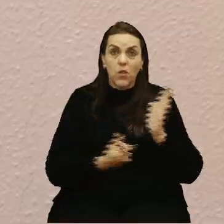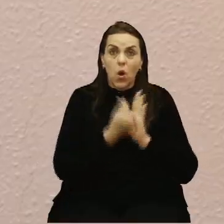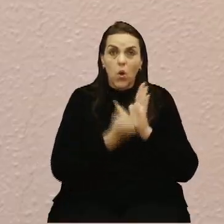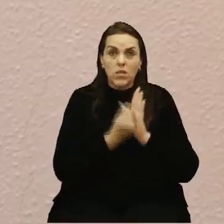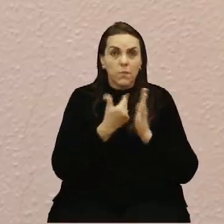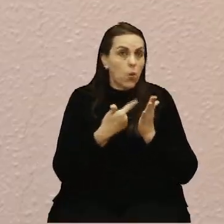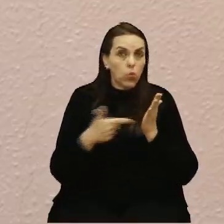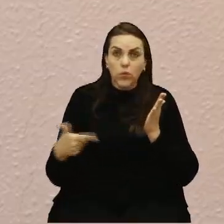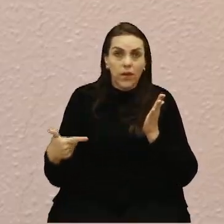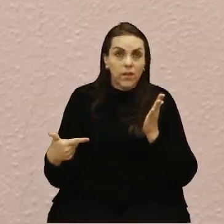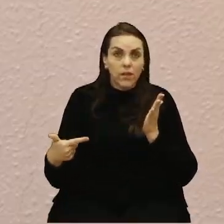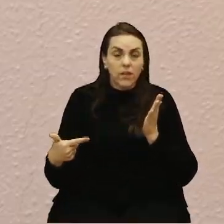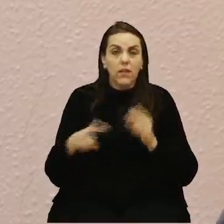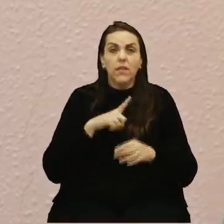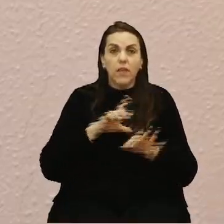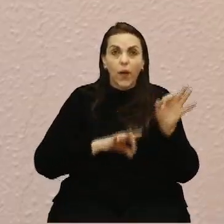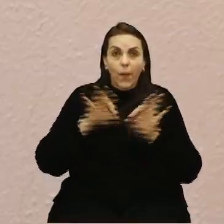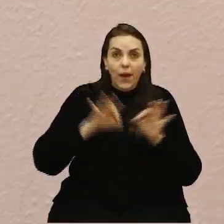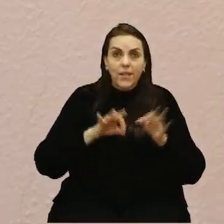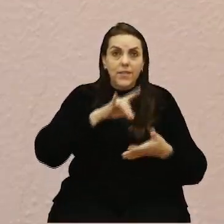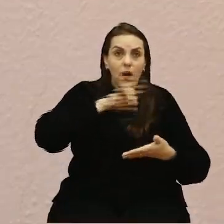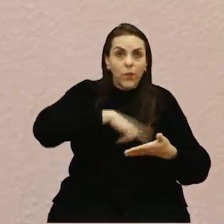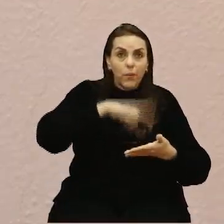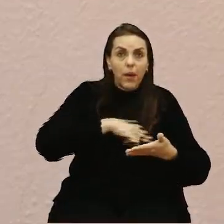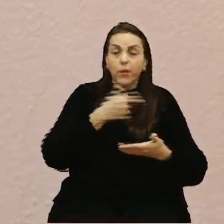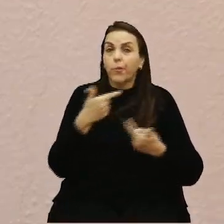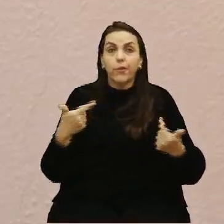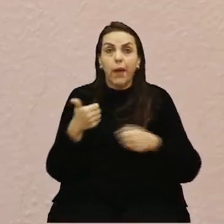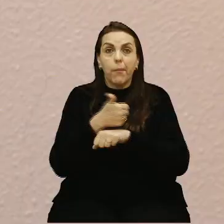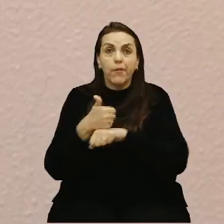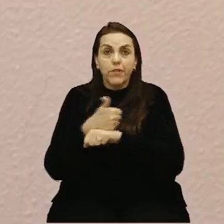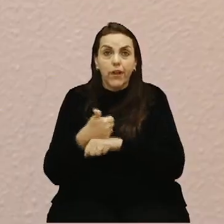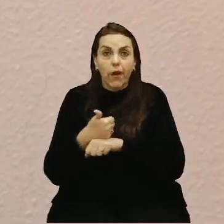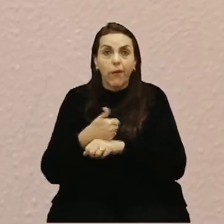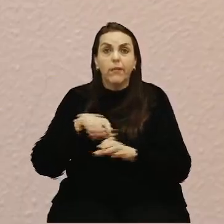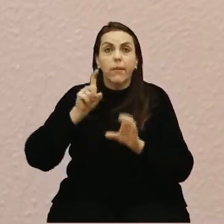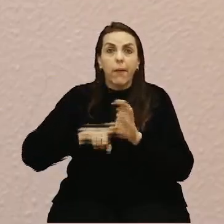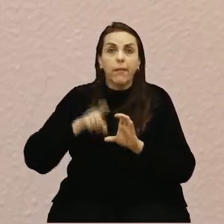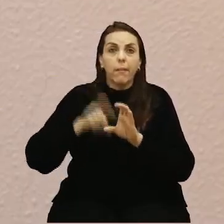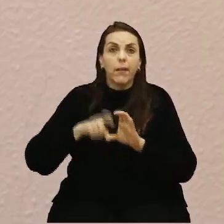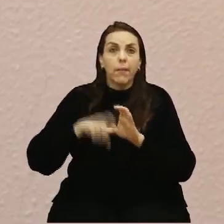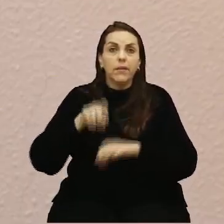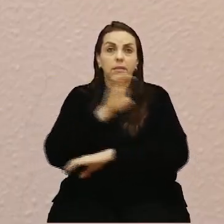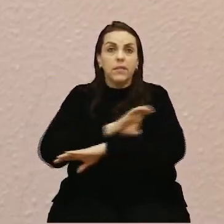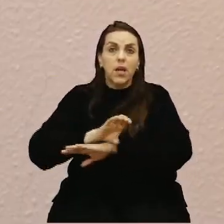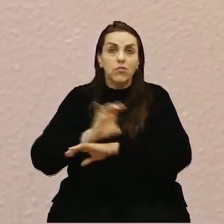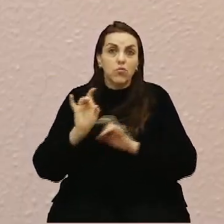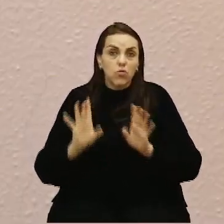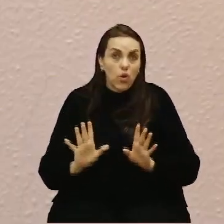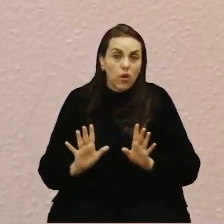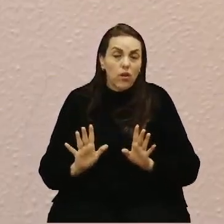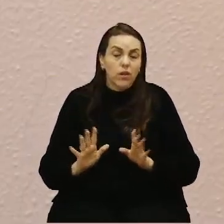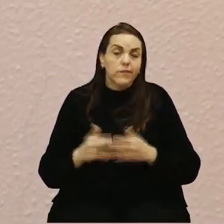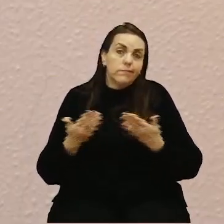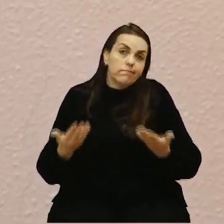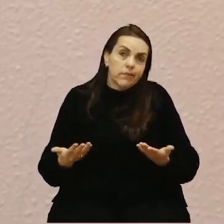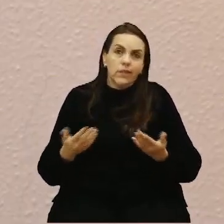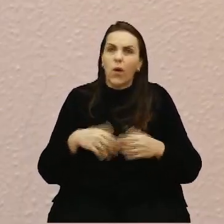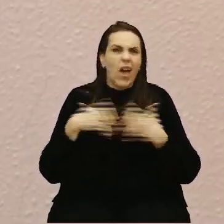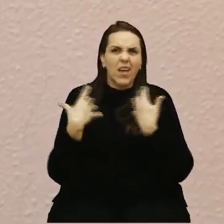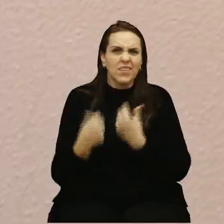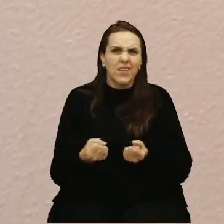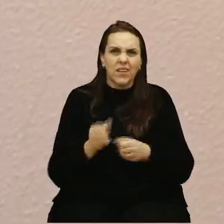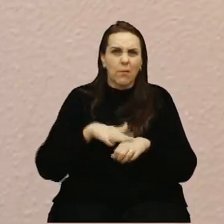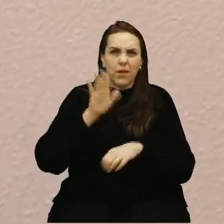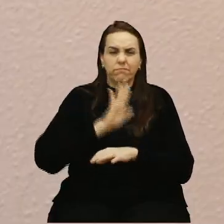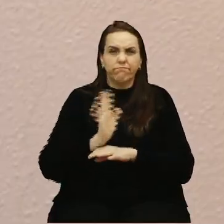O Conselho precisa organizar os seus documentos, não tem profissionais porque depende somente de estagiários. Portanto, nós não podemos mais aceitar